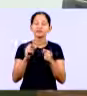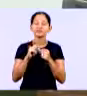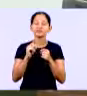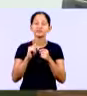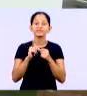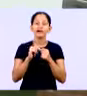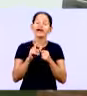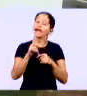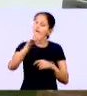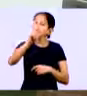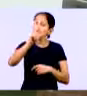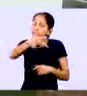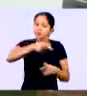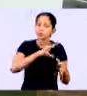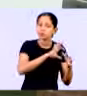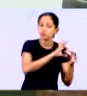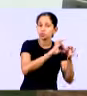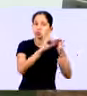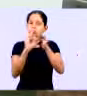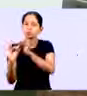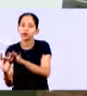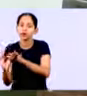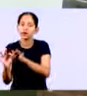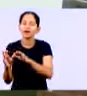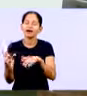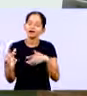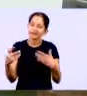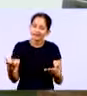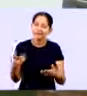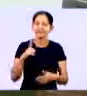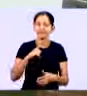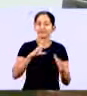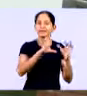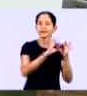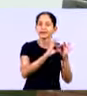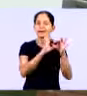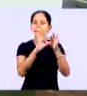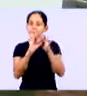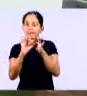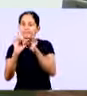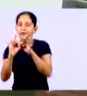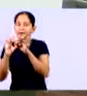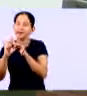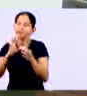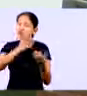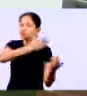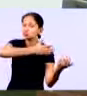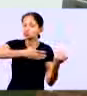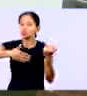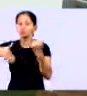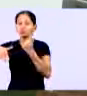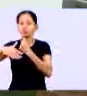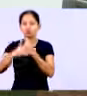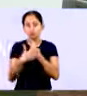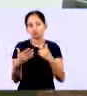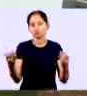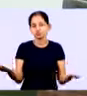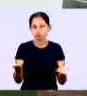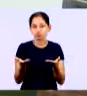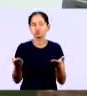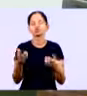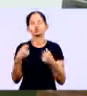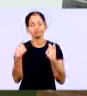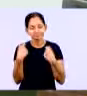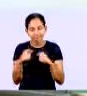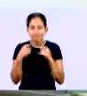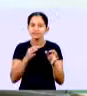uma cadeia, não é verdade, professor? Um vai desencadeando no outro e a gente vai utilizando todas as ferramentas do planejamento daí por diante. Exatamente.